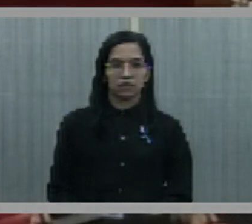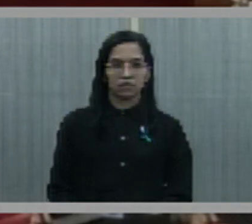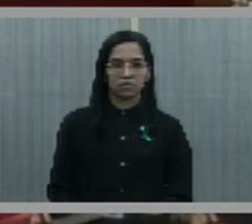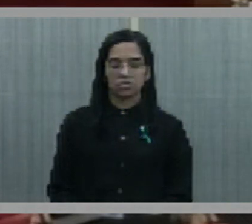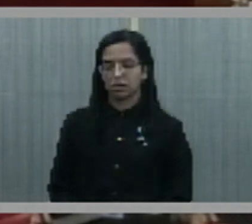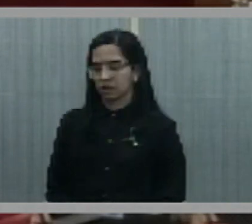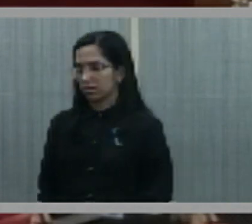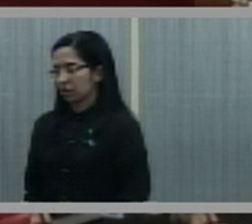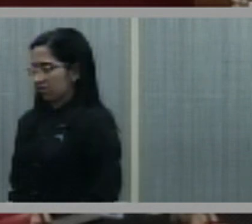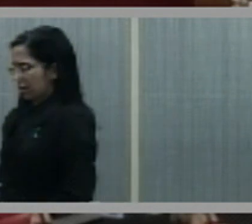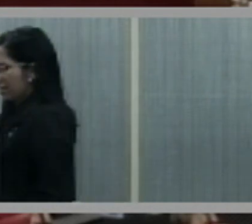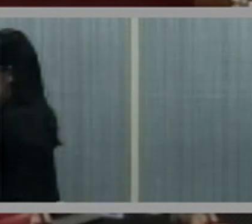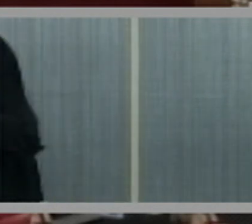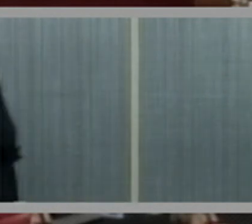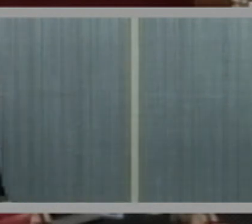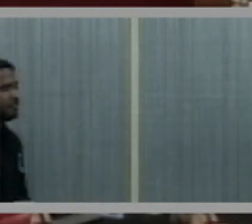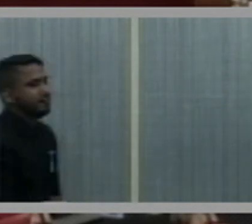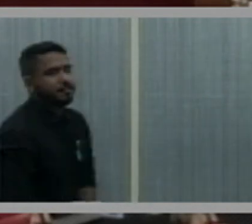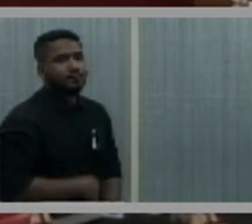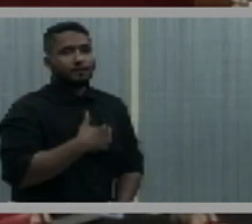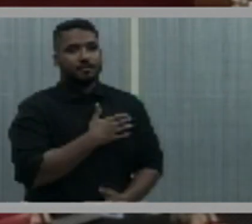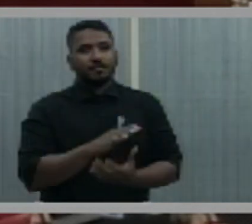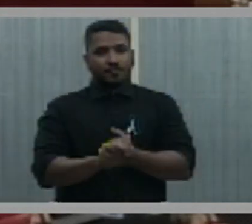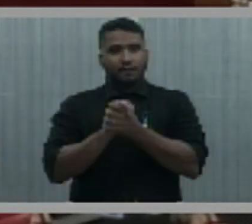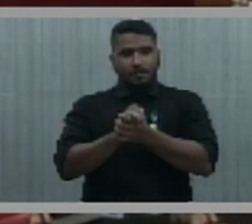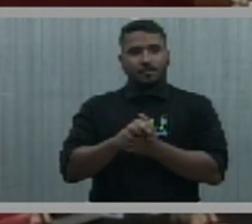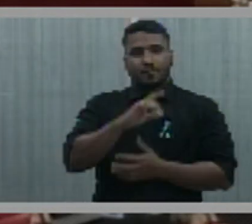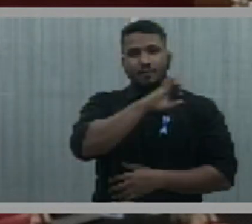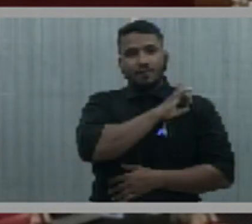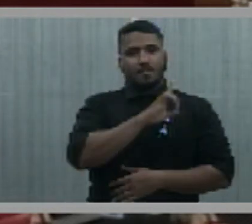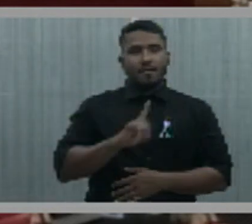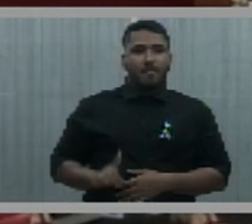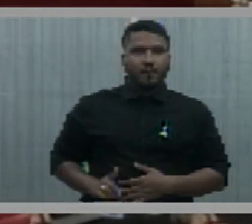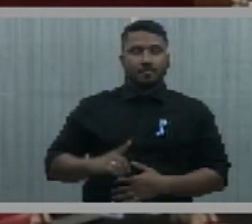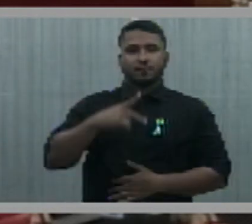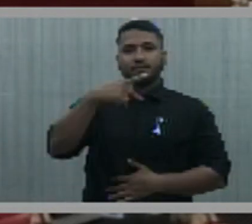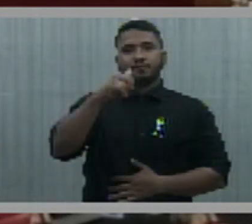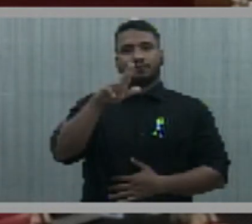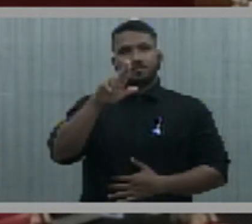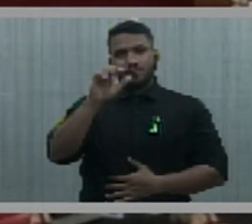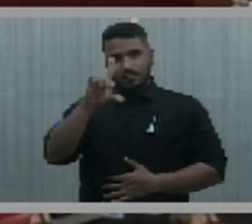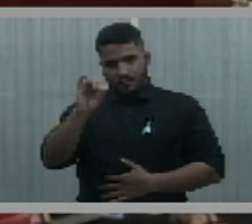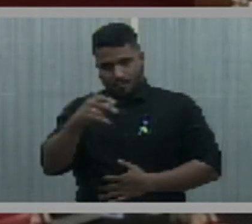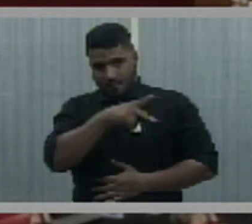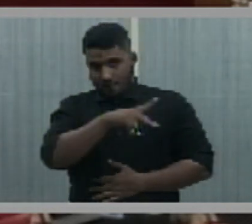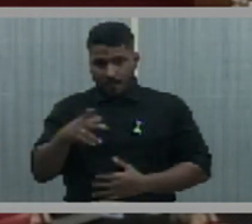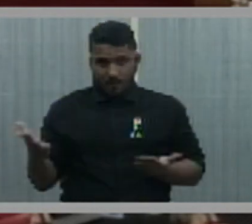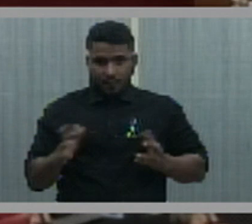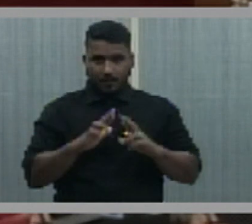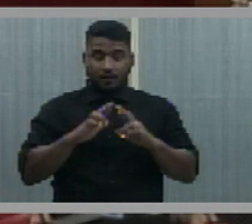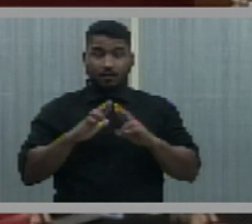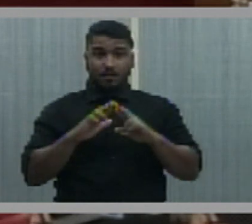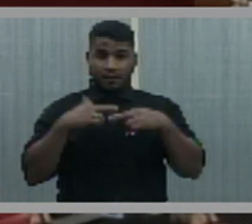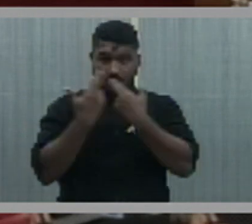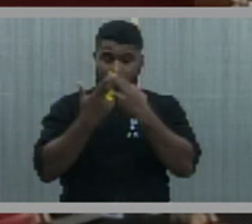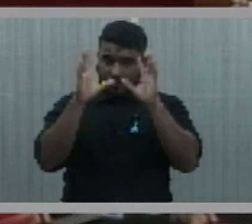Gostaria de cumprimentar o deputado Firmino Paulo, que preside nesse momento essa sessão